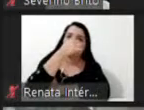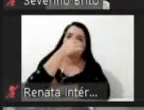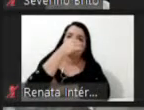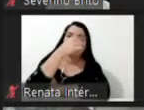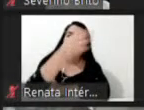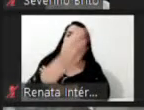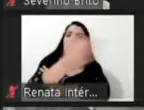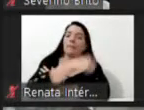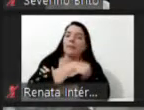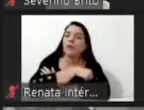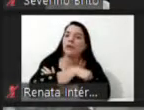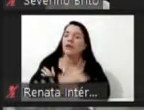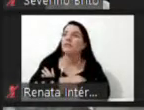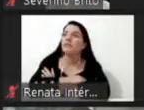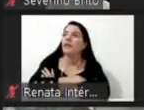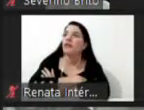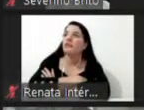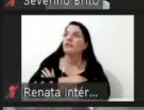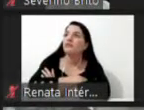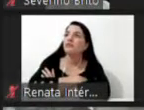Pastor Severino Alexandre de Brito,